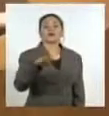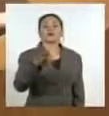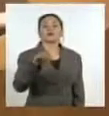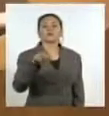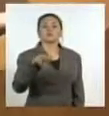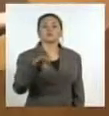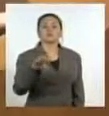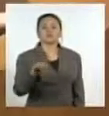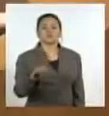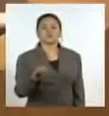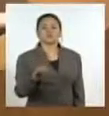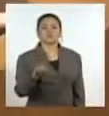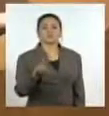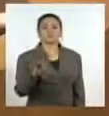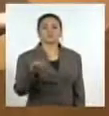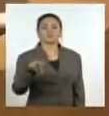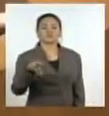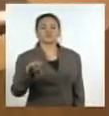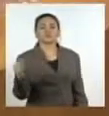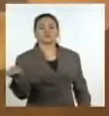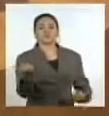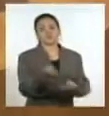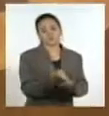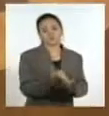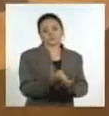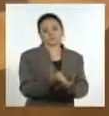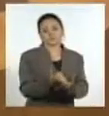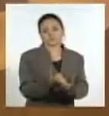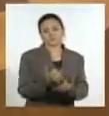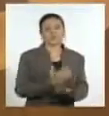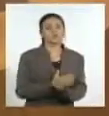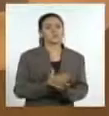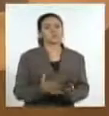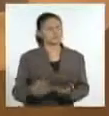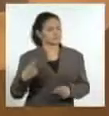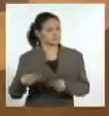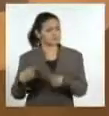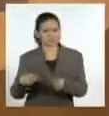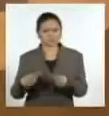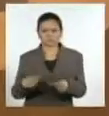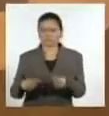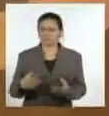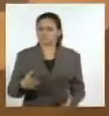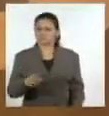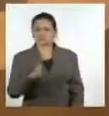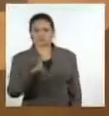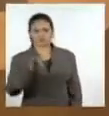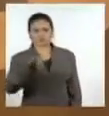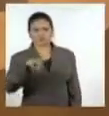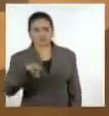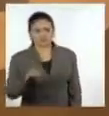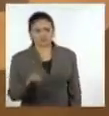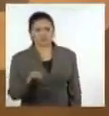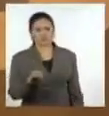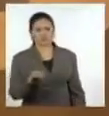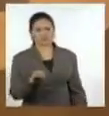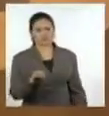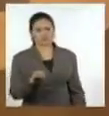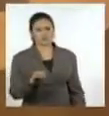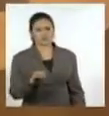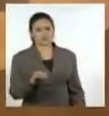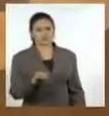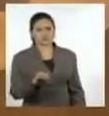o sucedeu no governo. E aí começou a se travar um debate. Antônio Jorge Dino, qual a semelhança